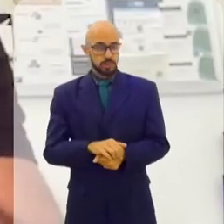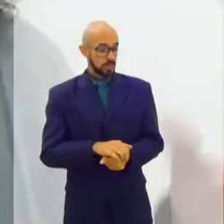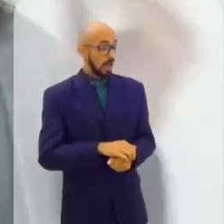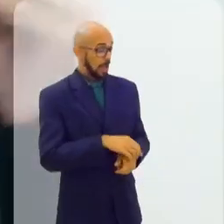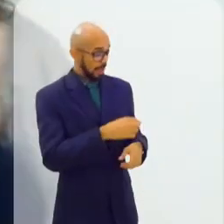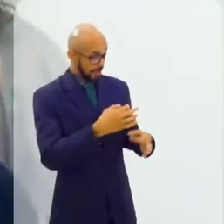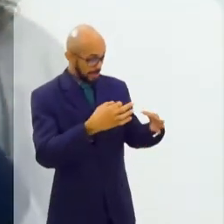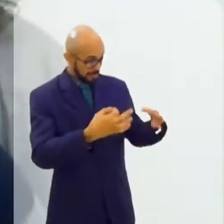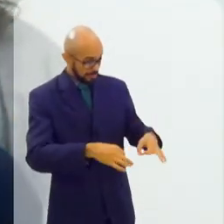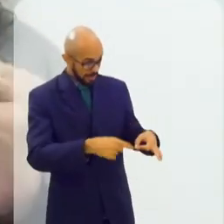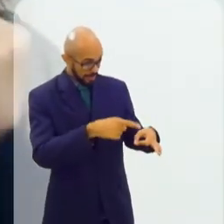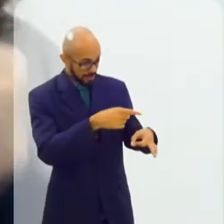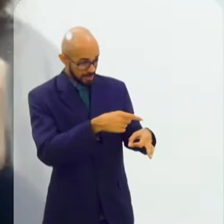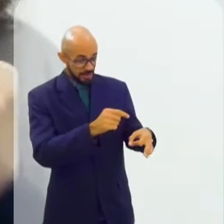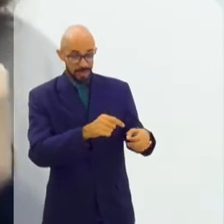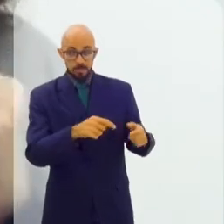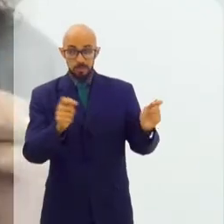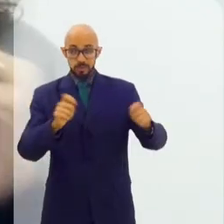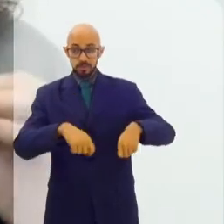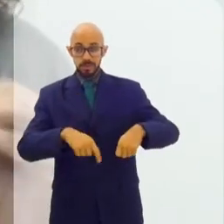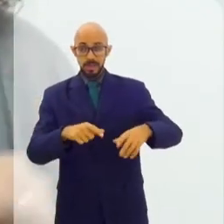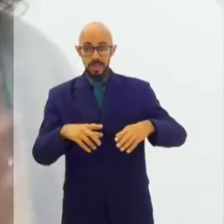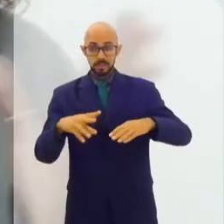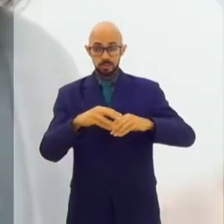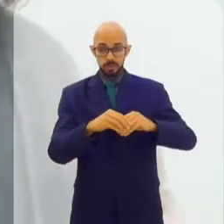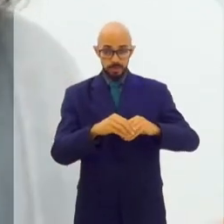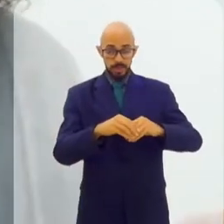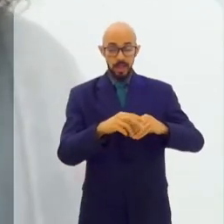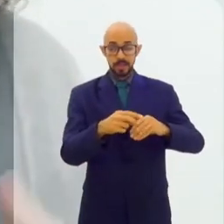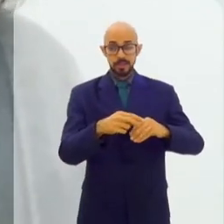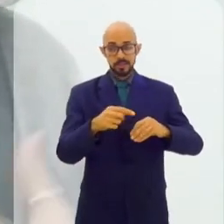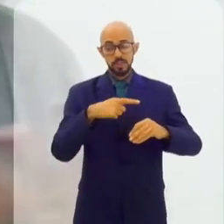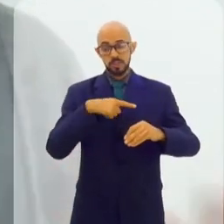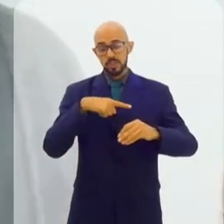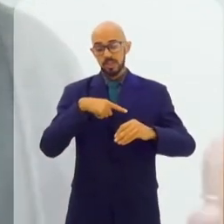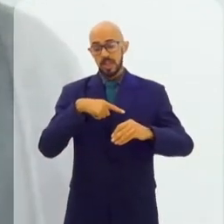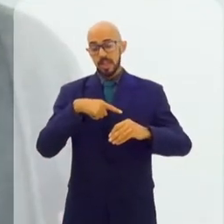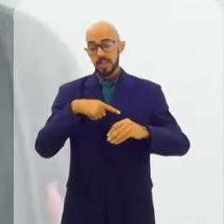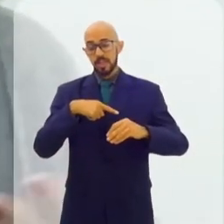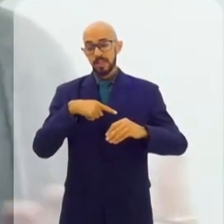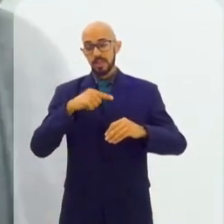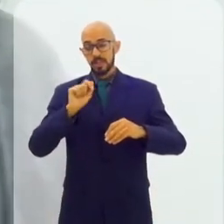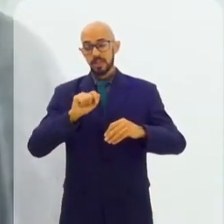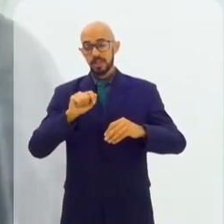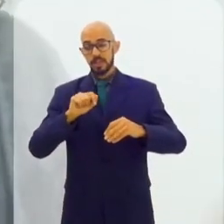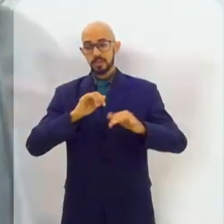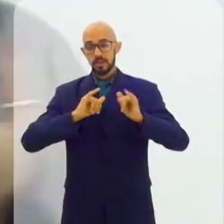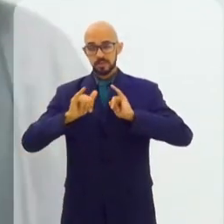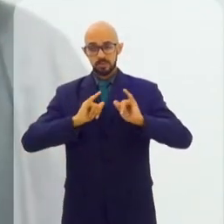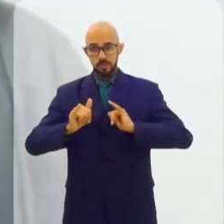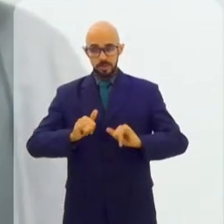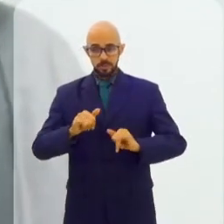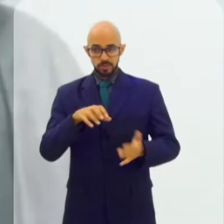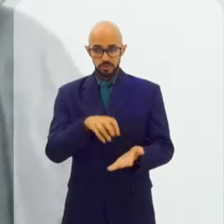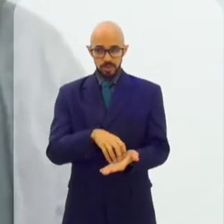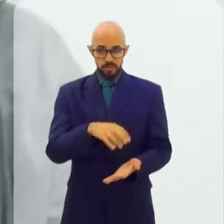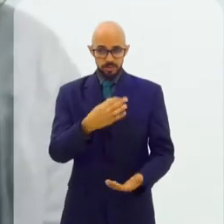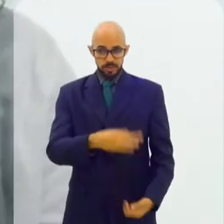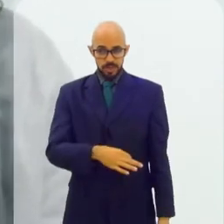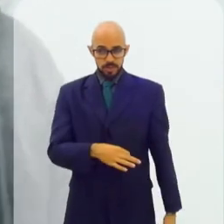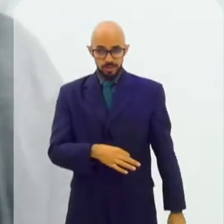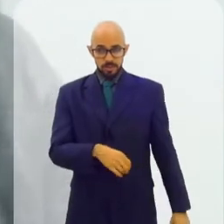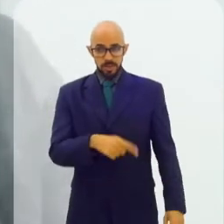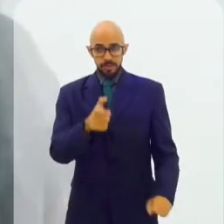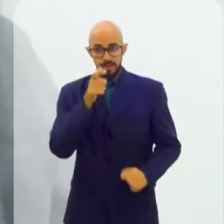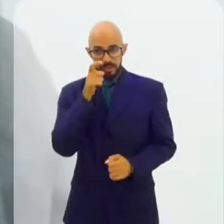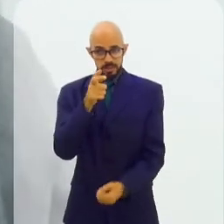E é justamente a possibilidade de somar esses dois pontos que a gente tem aí na nossa frente com as informações e o centro, né?